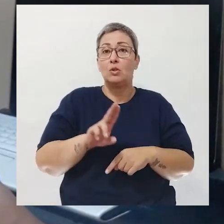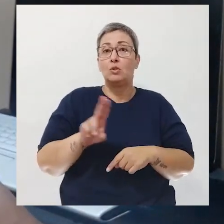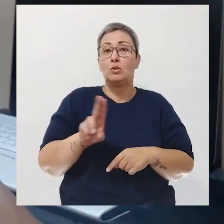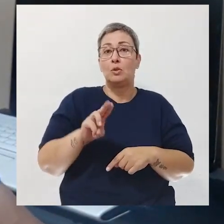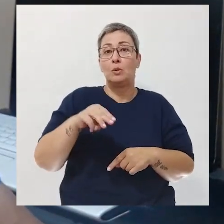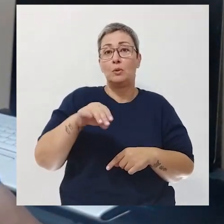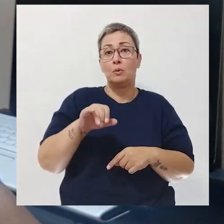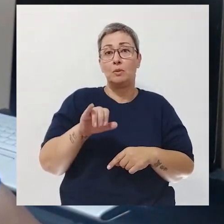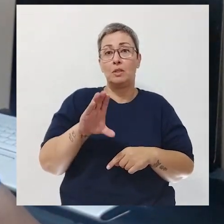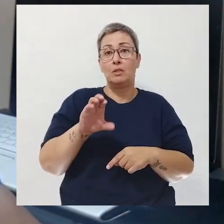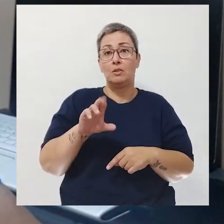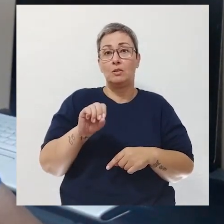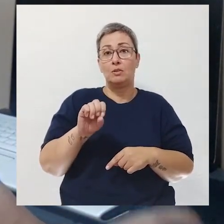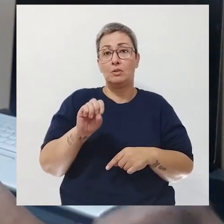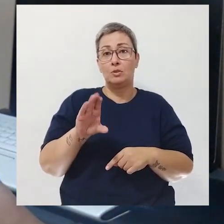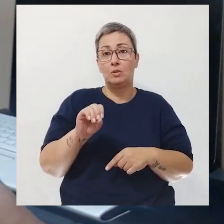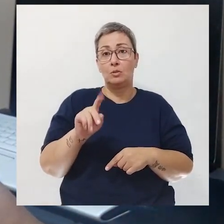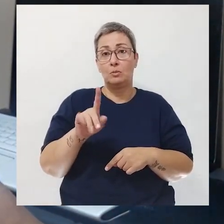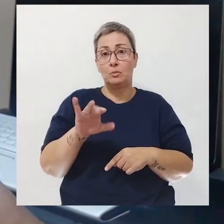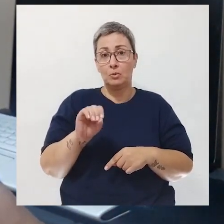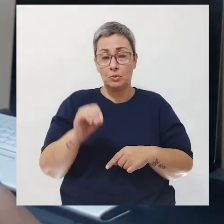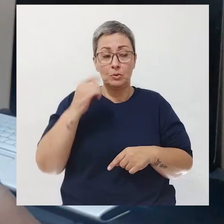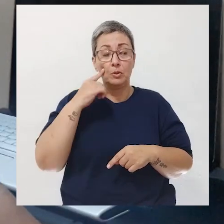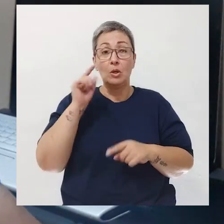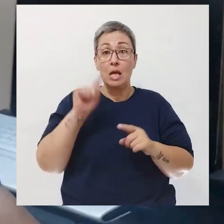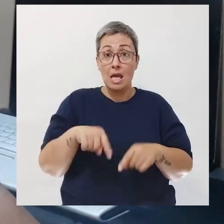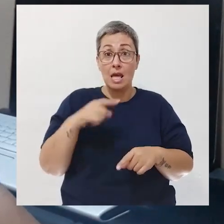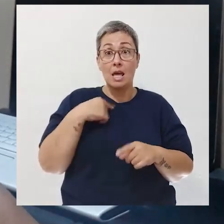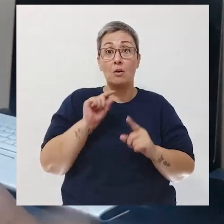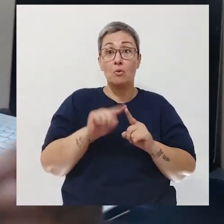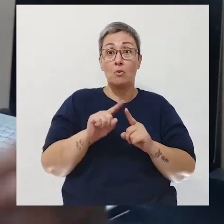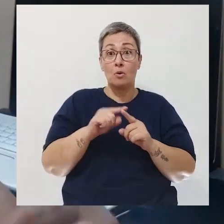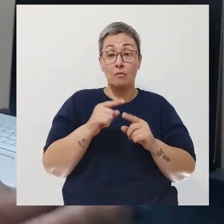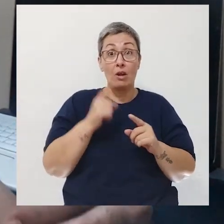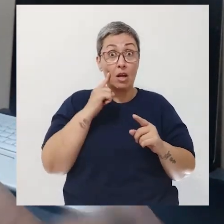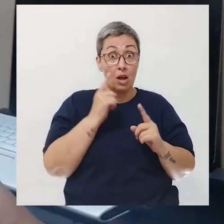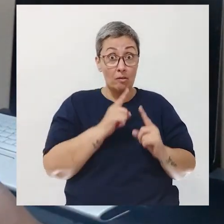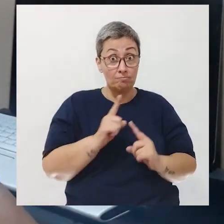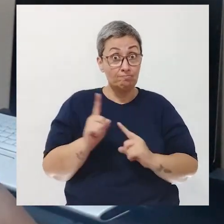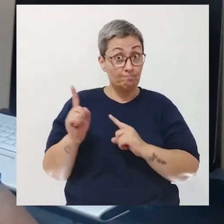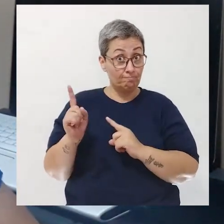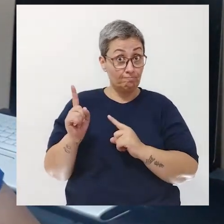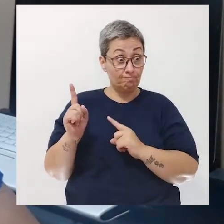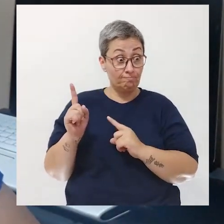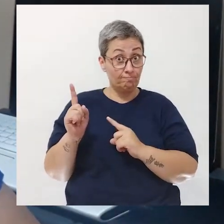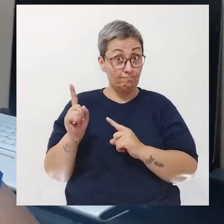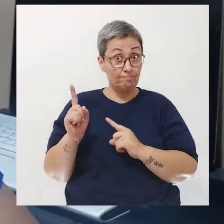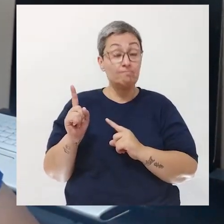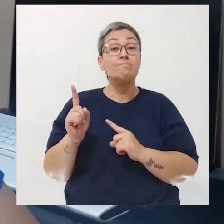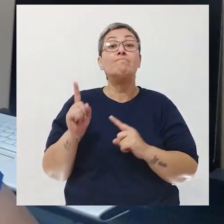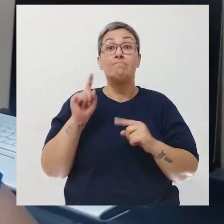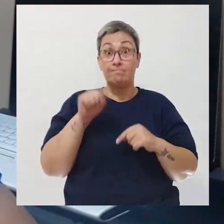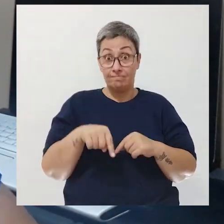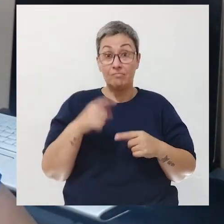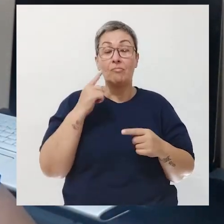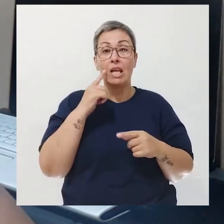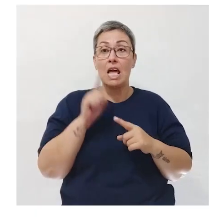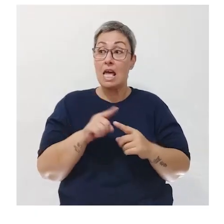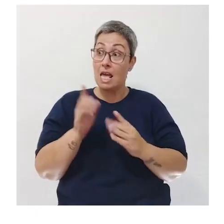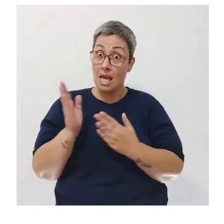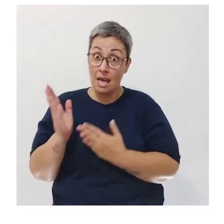gente precisa de um aparelho chamado microscópio. O microscópio é esse aparelho que nós vamos ver